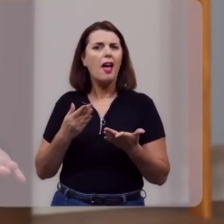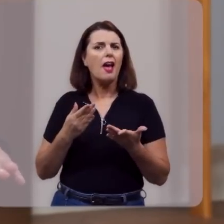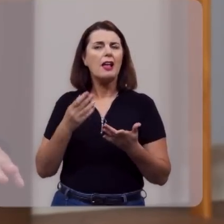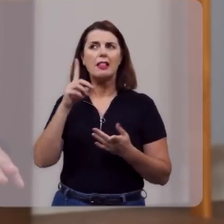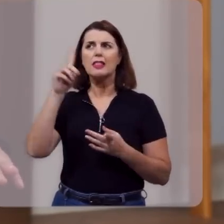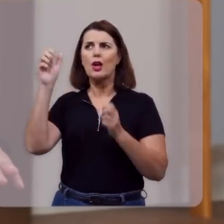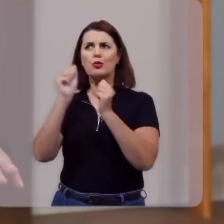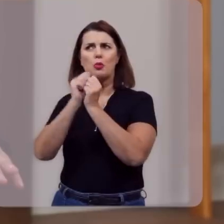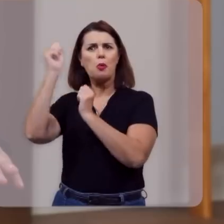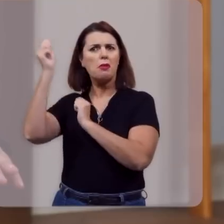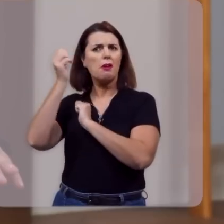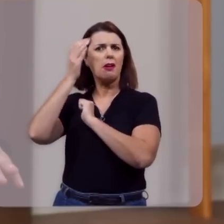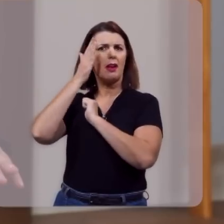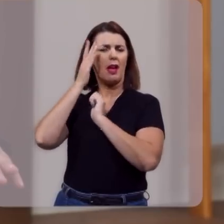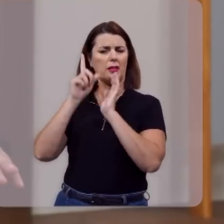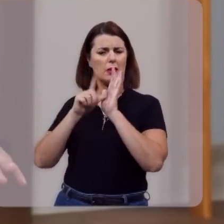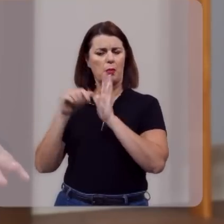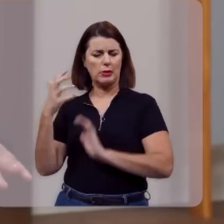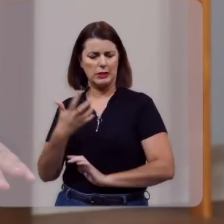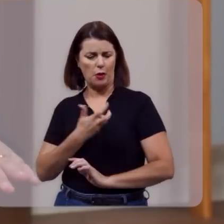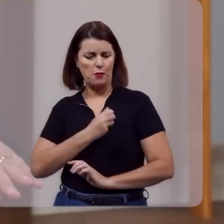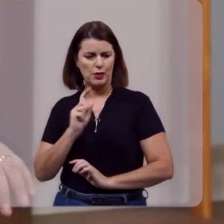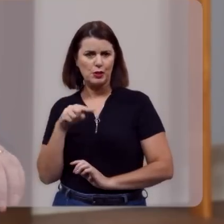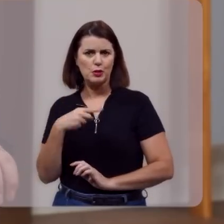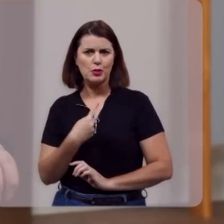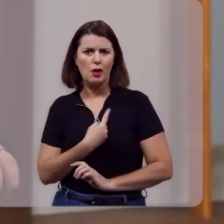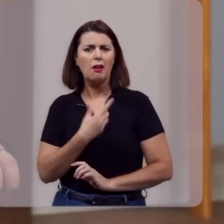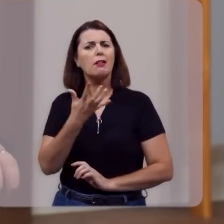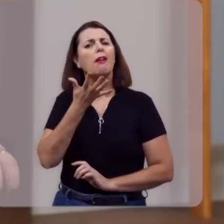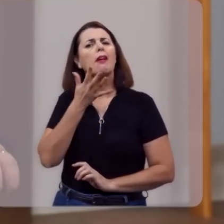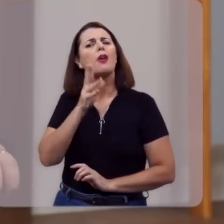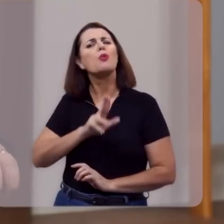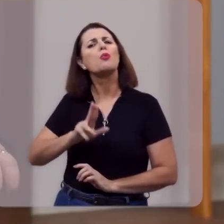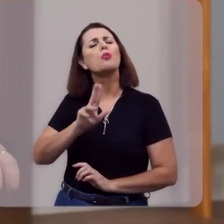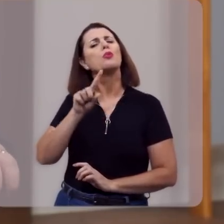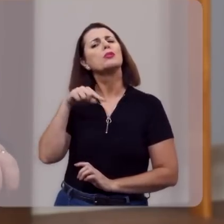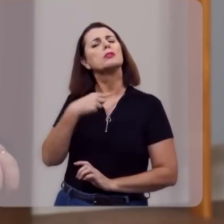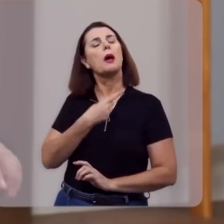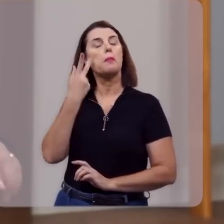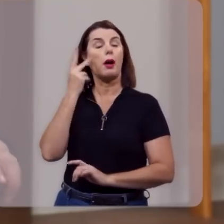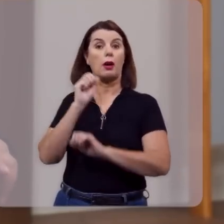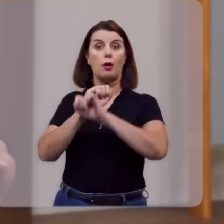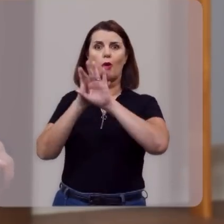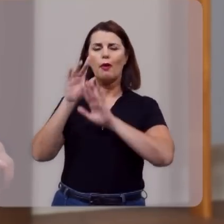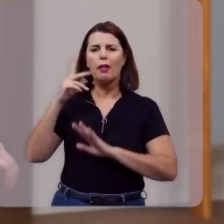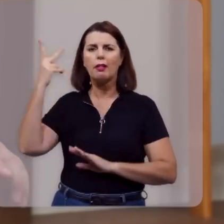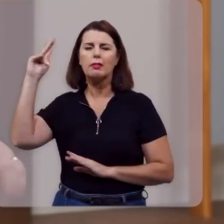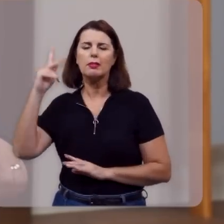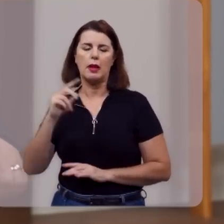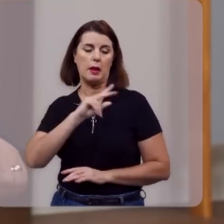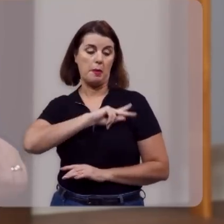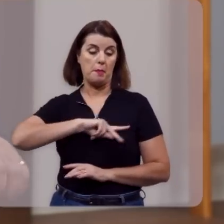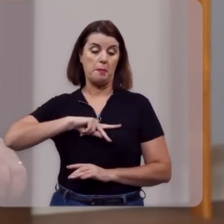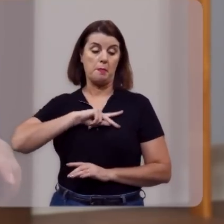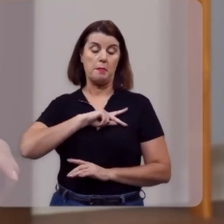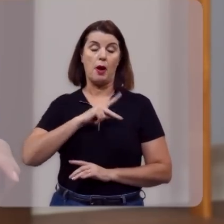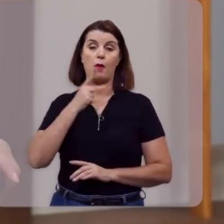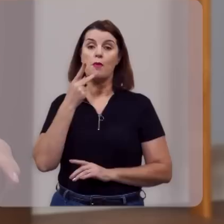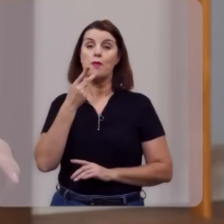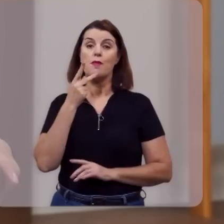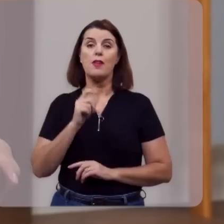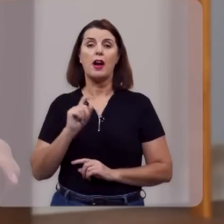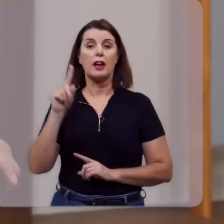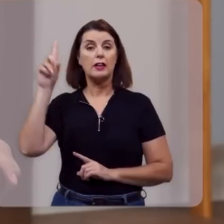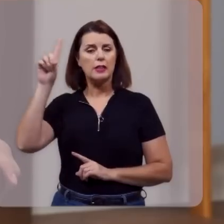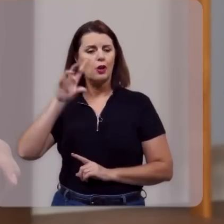sua graça, depois de nos salvar, queira usar-nos para a glória dele. Paulo tem uma frase na qual ele diz que